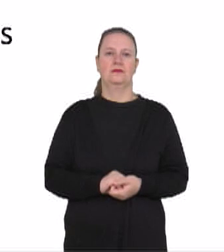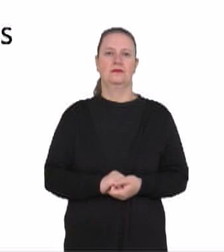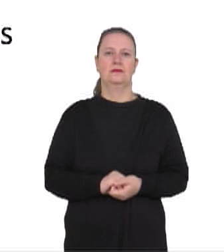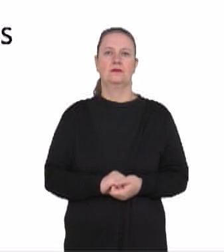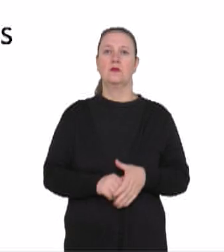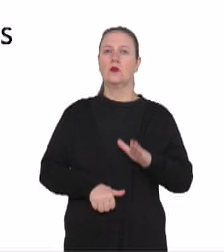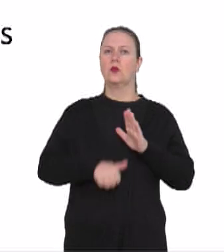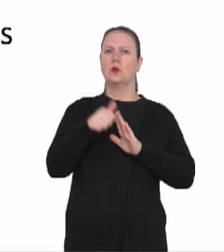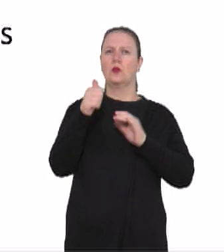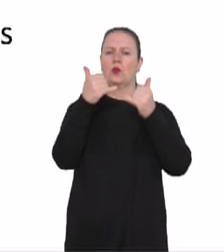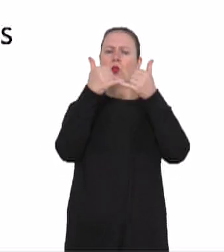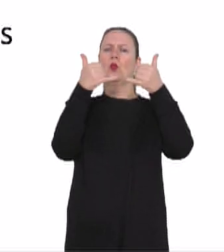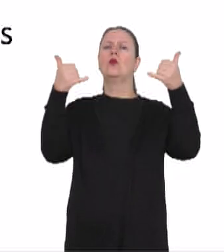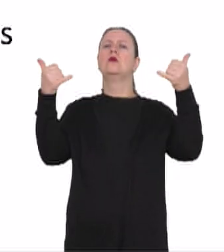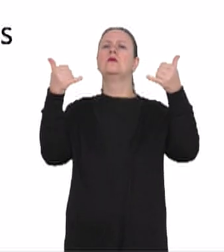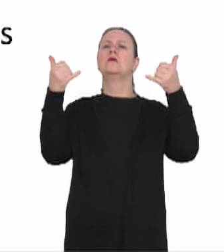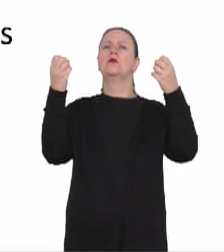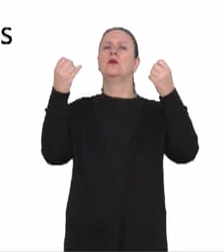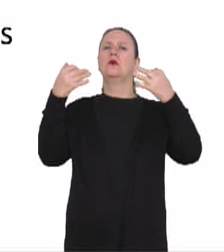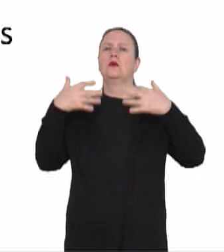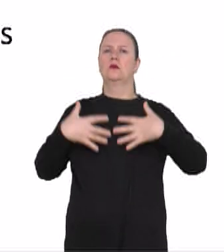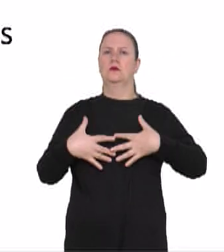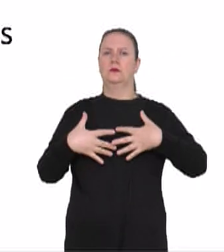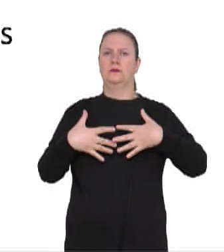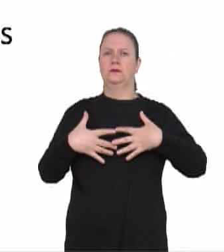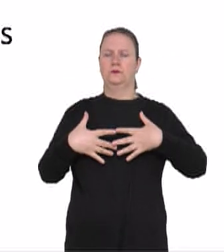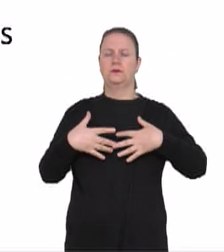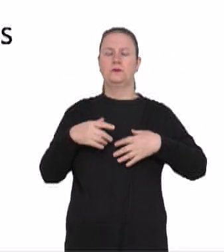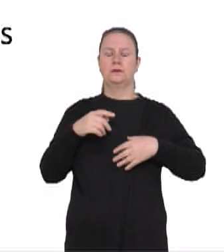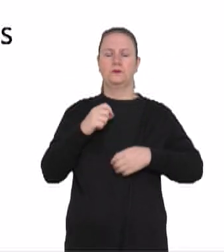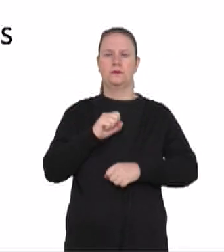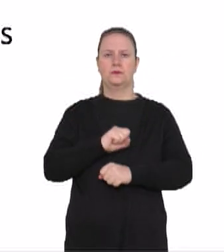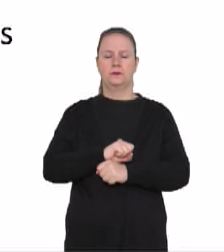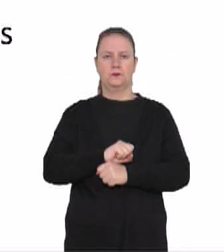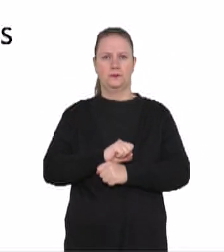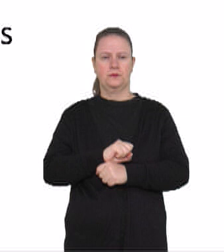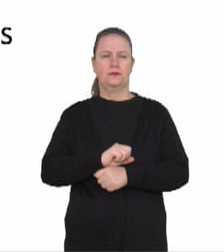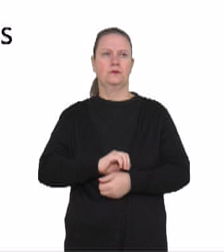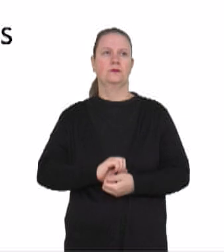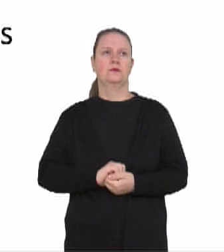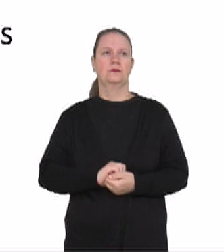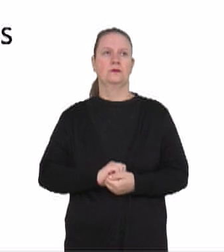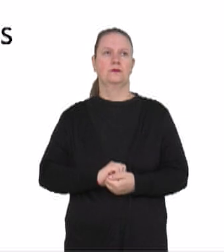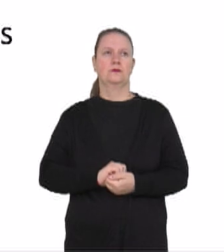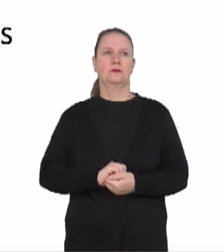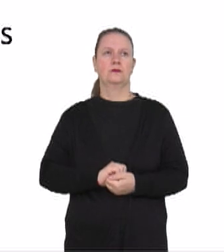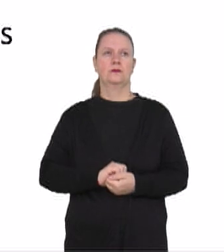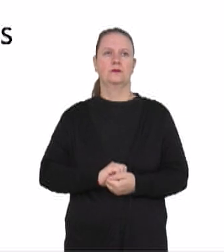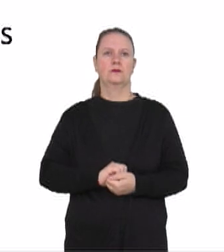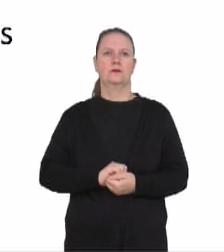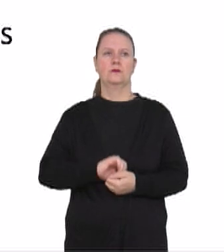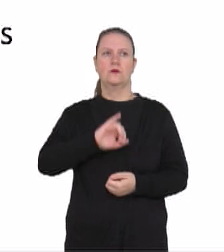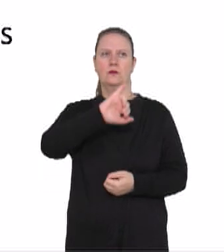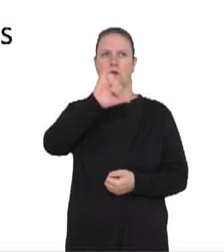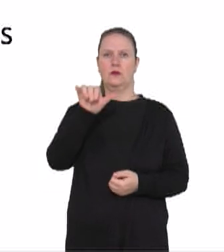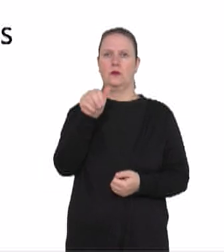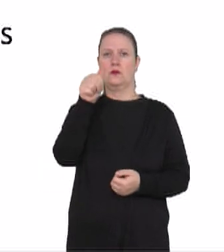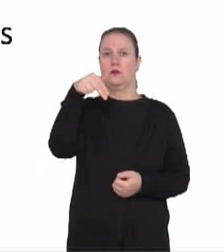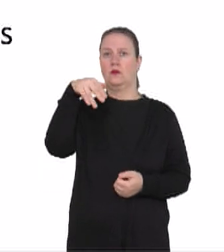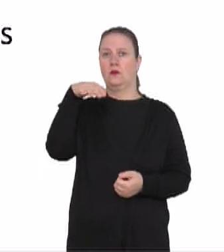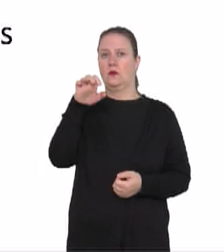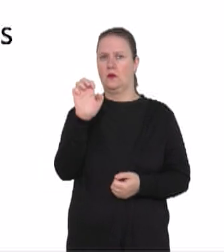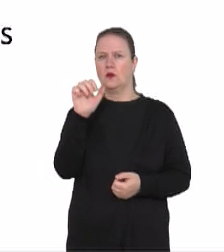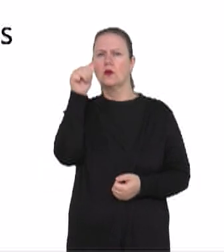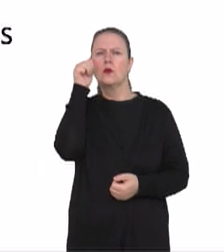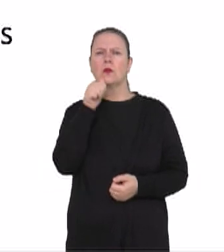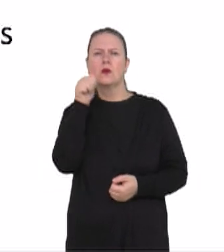A primeira linha diz ali, Jane is a very concerned girl about the environment. Jane é uma menina